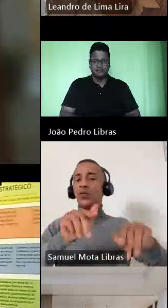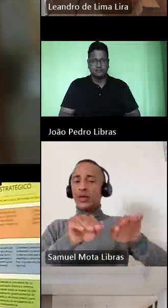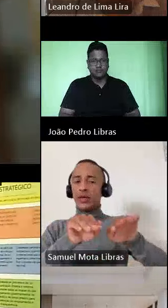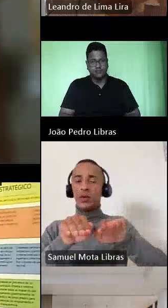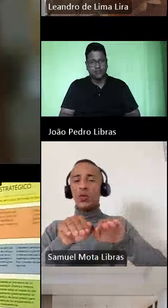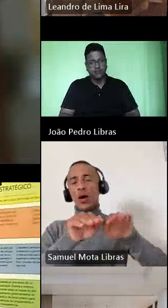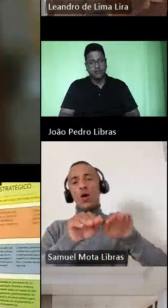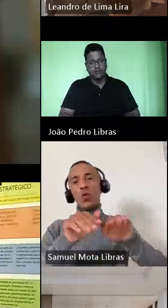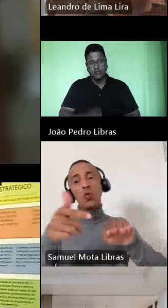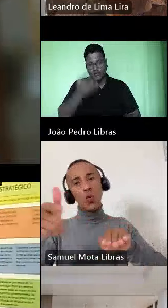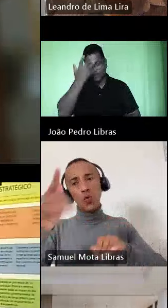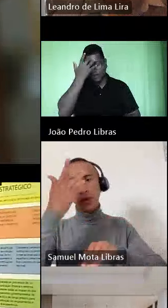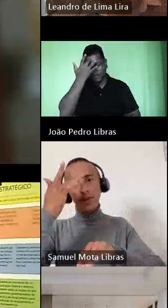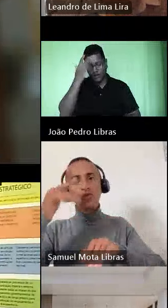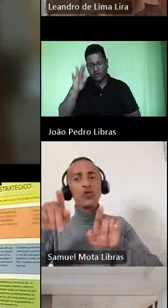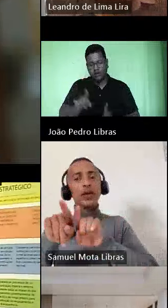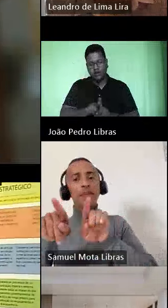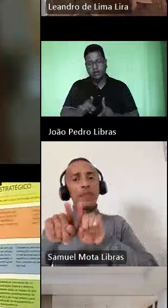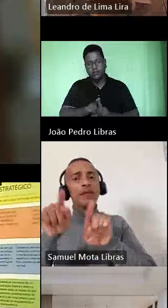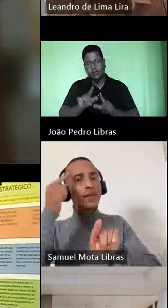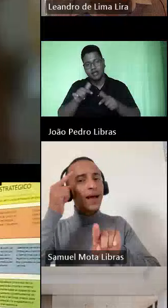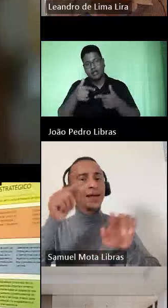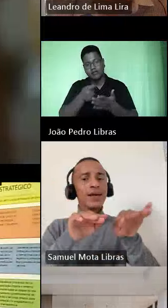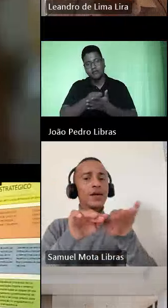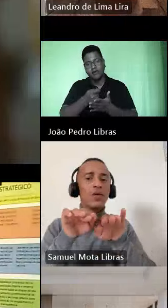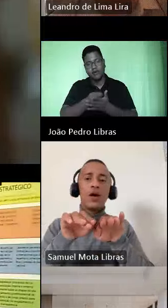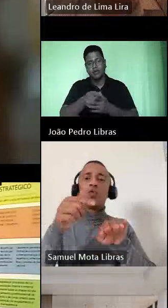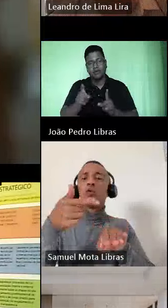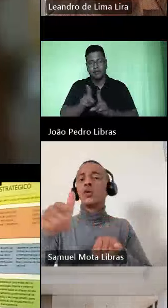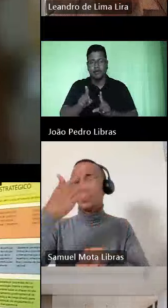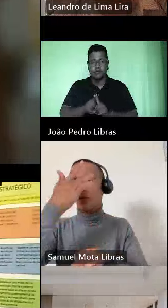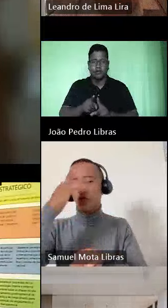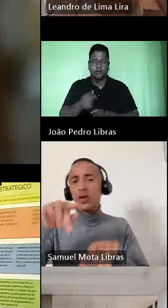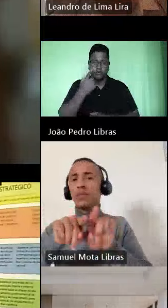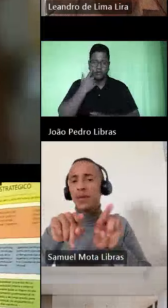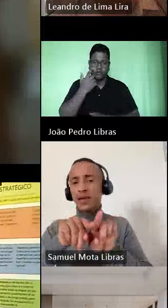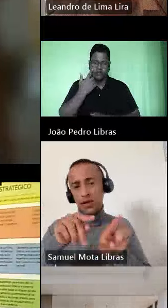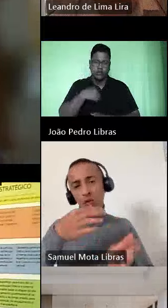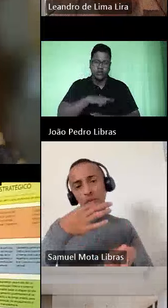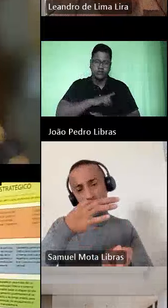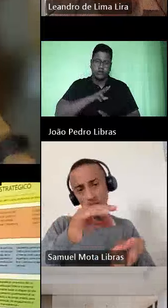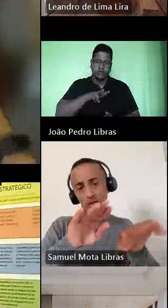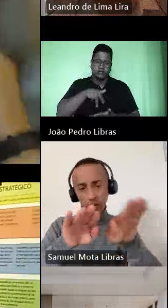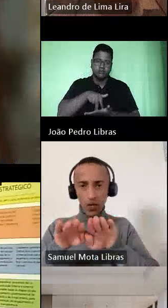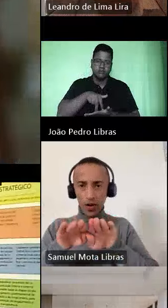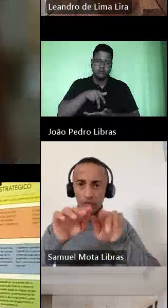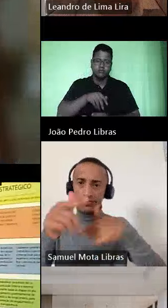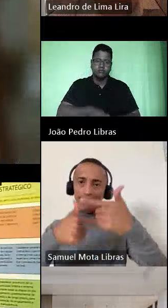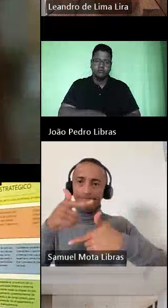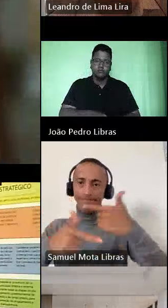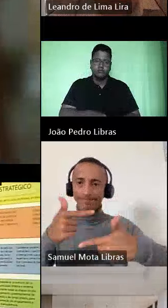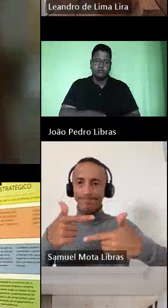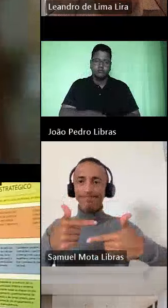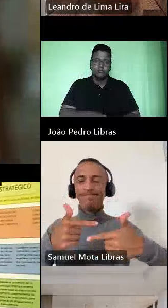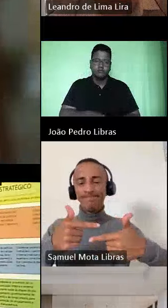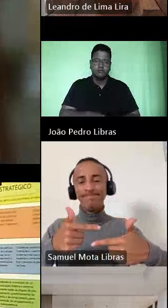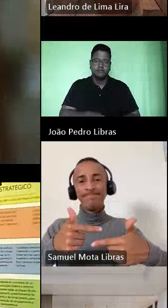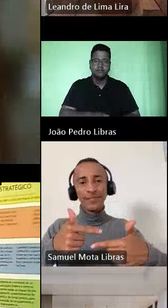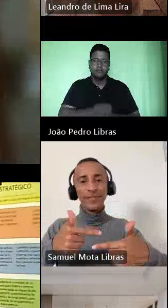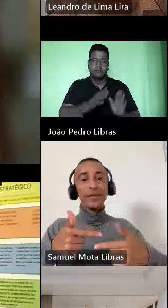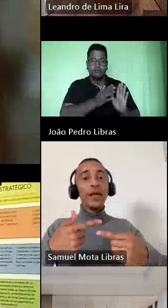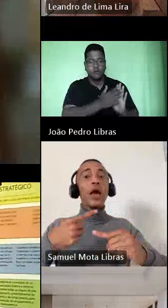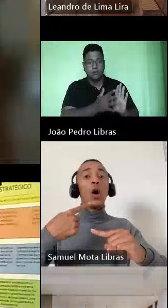Ana que assim só reforçando também Ana e Virgínia e essa esse fato da gente registrar ele serve inclusive para institucionalizar os processos né